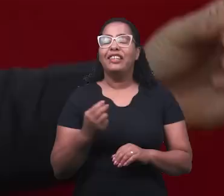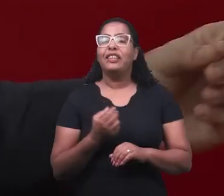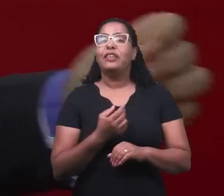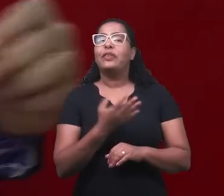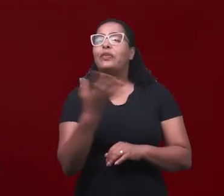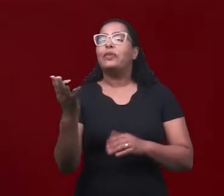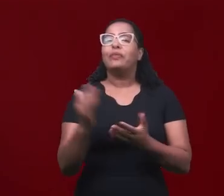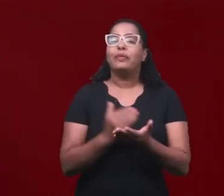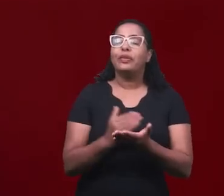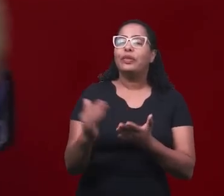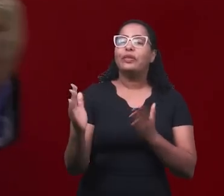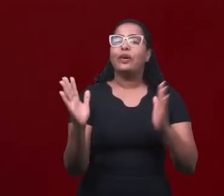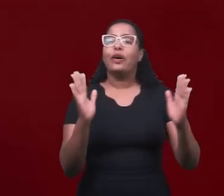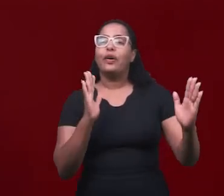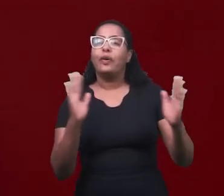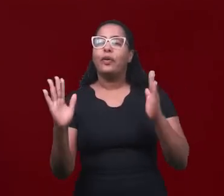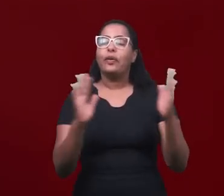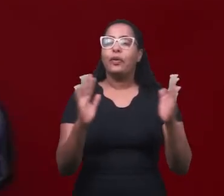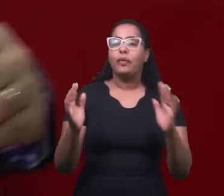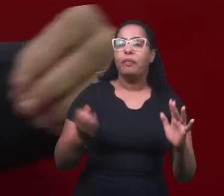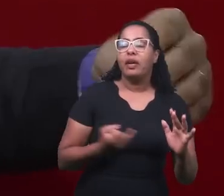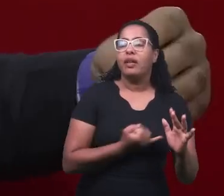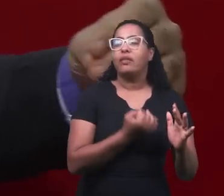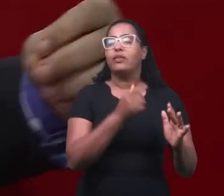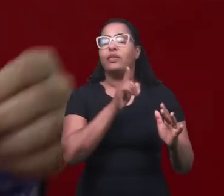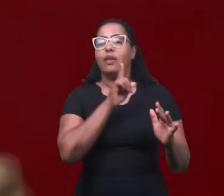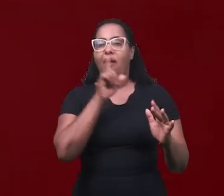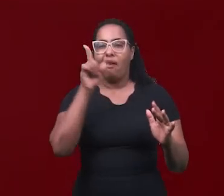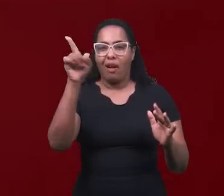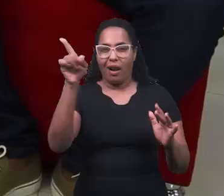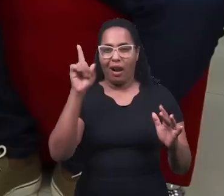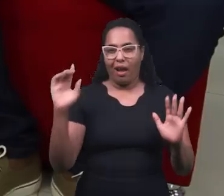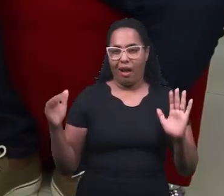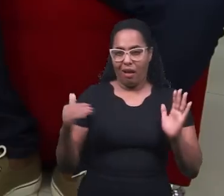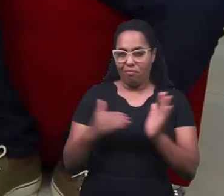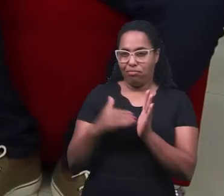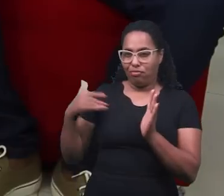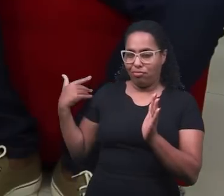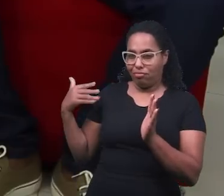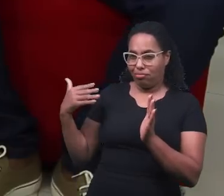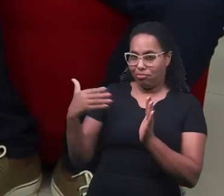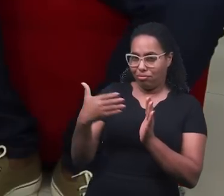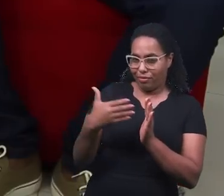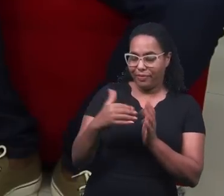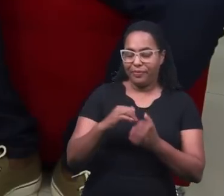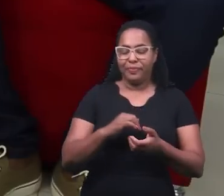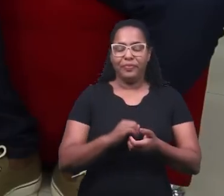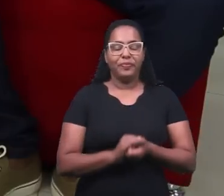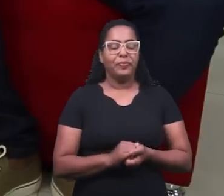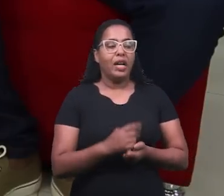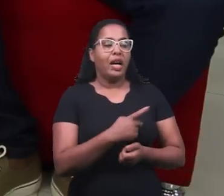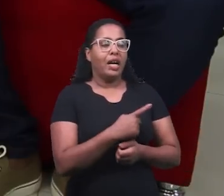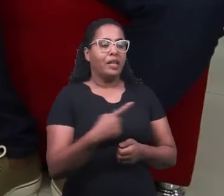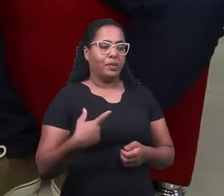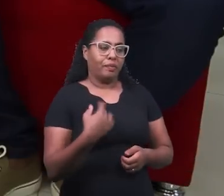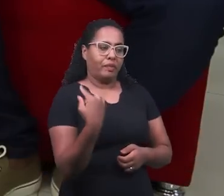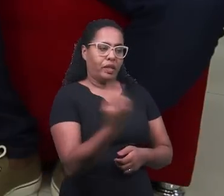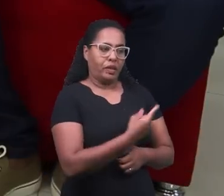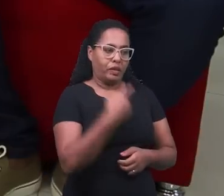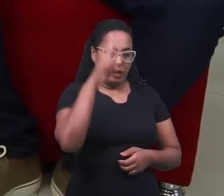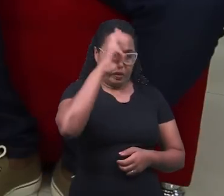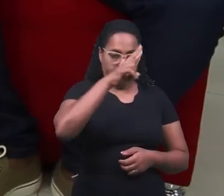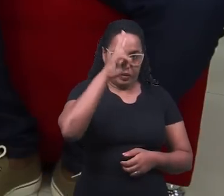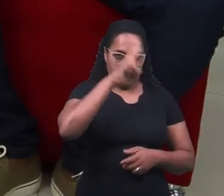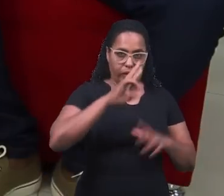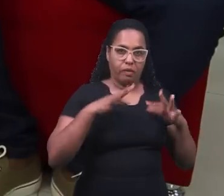tempo que vocês vivem ou que a igreja tem ali, até hoje? Pastor, a nossa história da